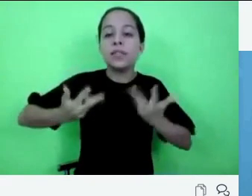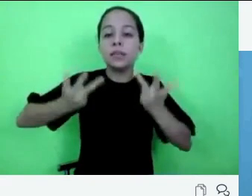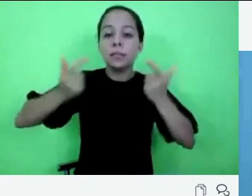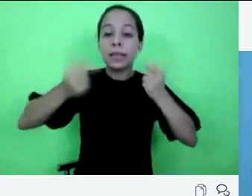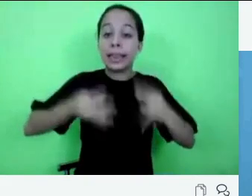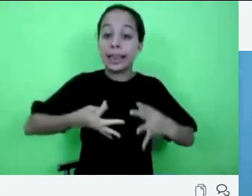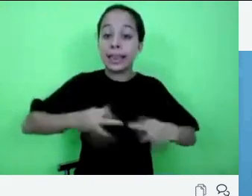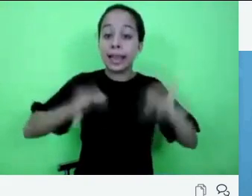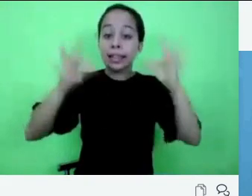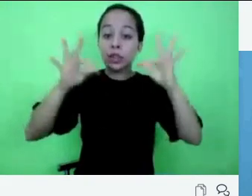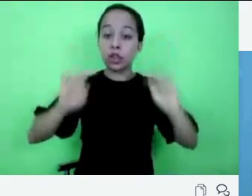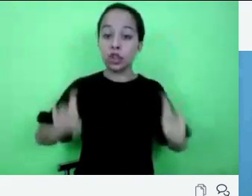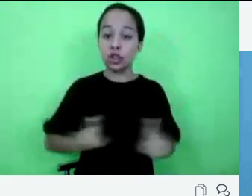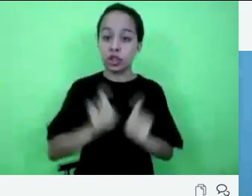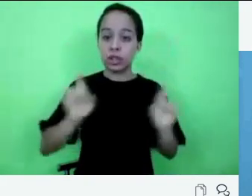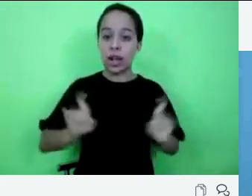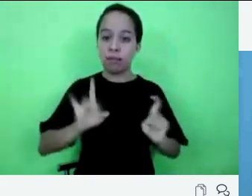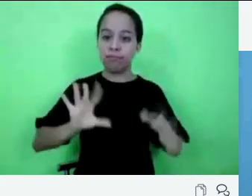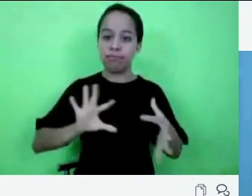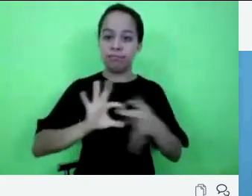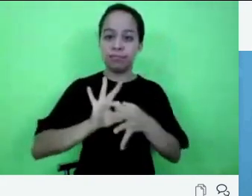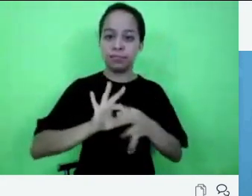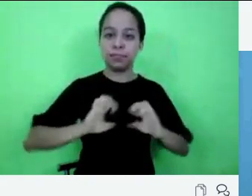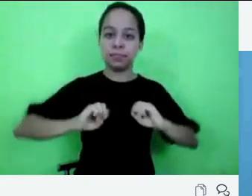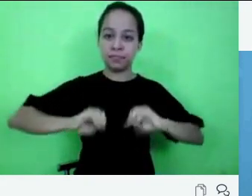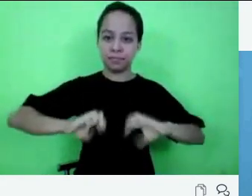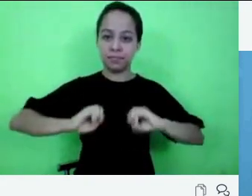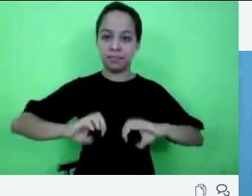tecnologias digitais aplicadas à educação.